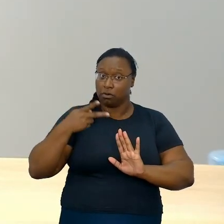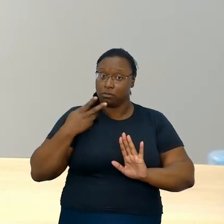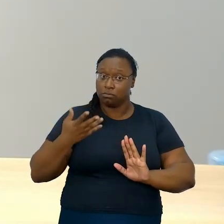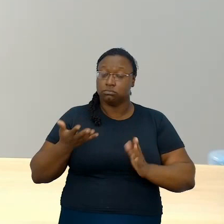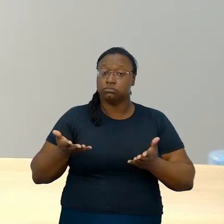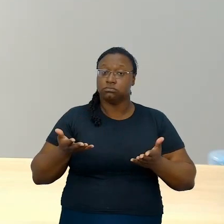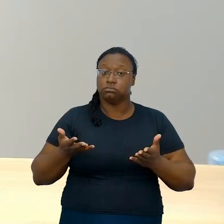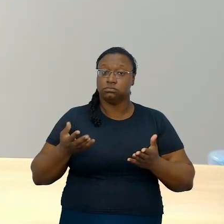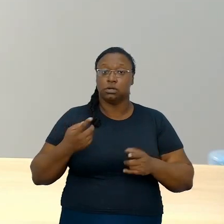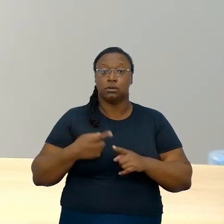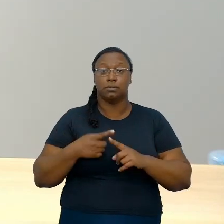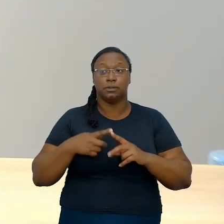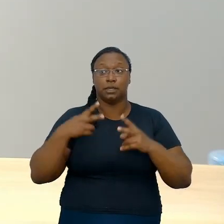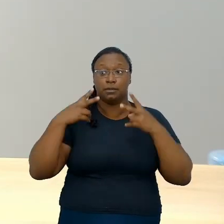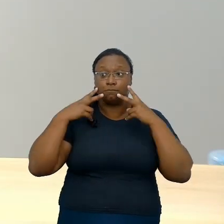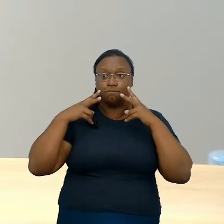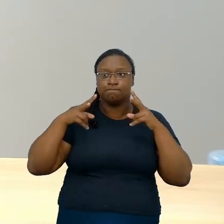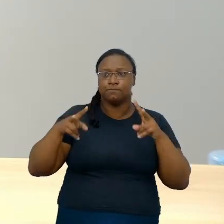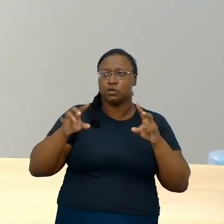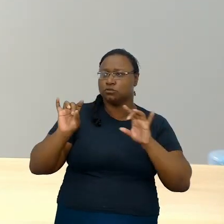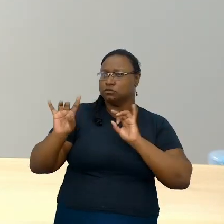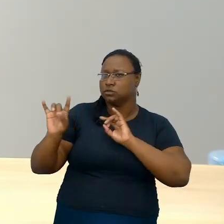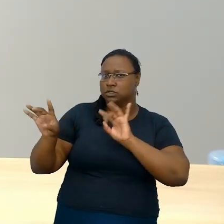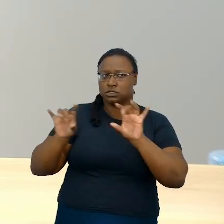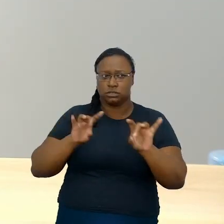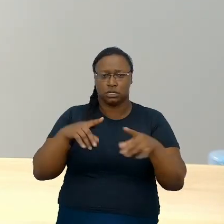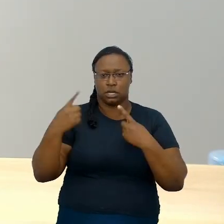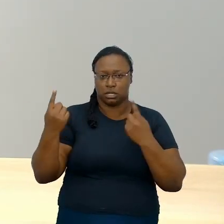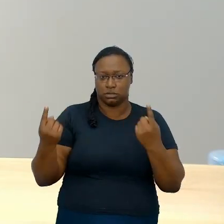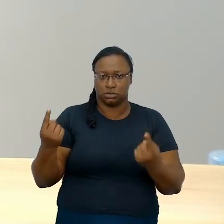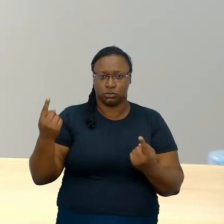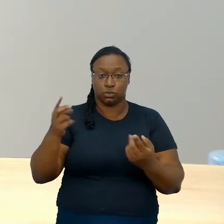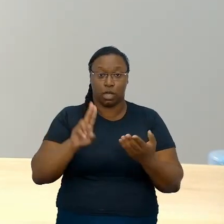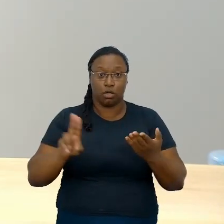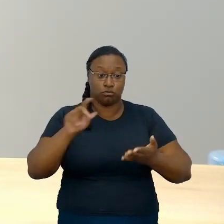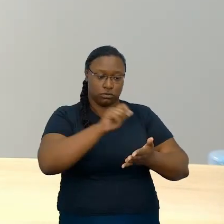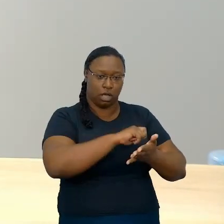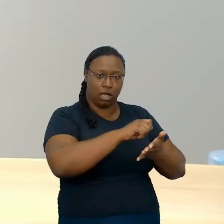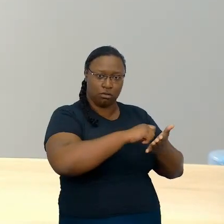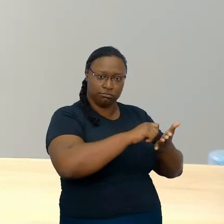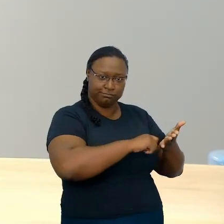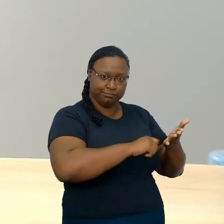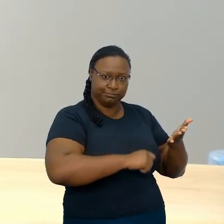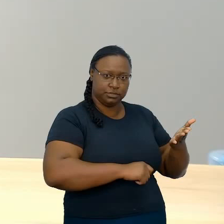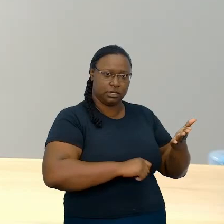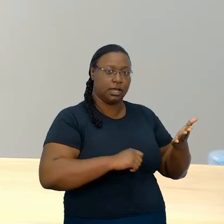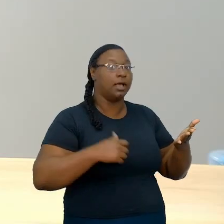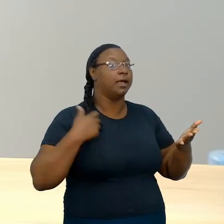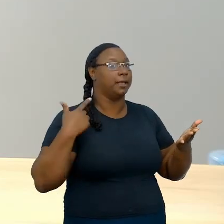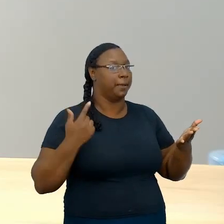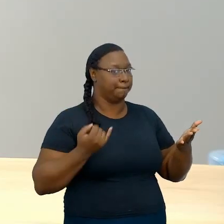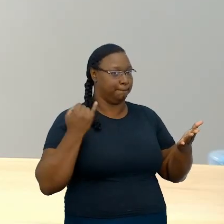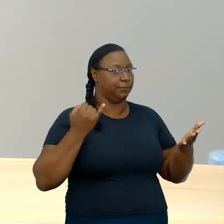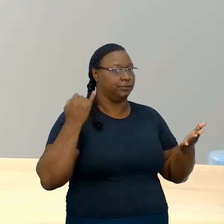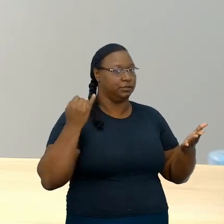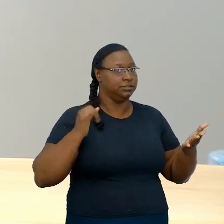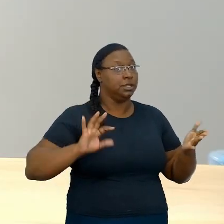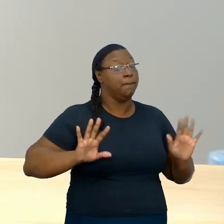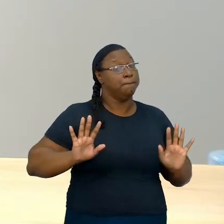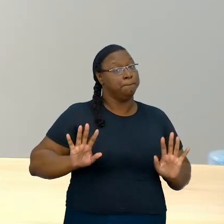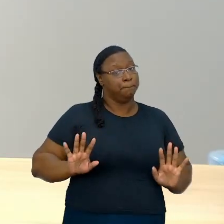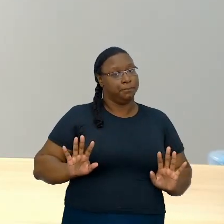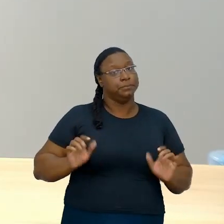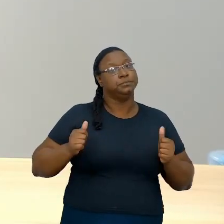visão de cada um para a utilização do diário de bordo, ela é muito importante. Mas existe uma coisa